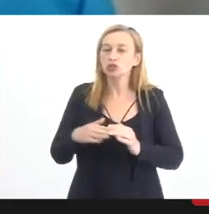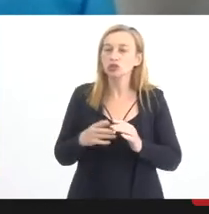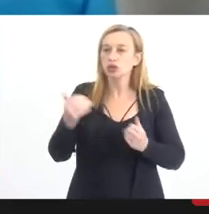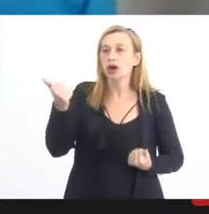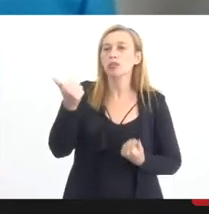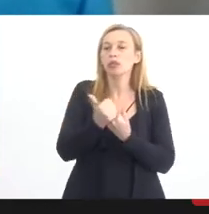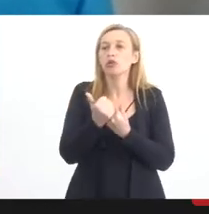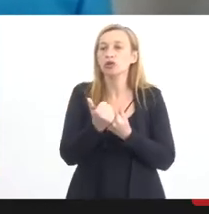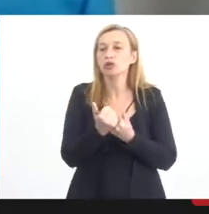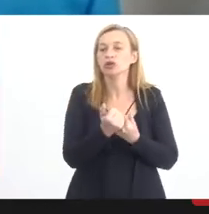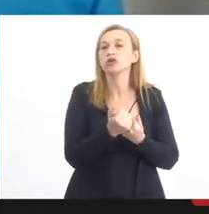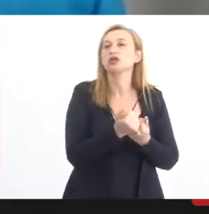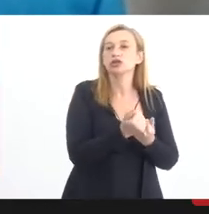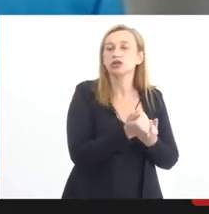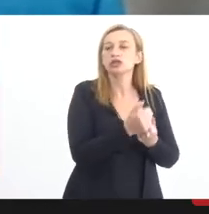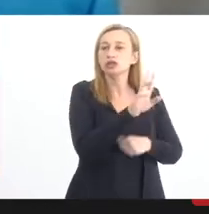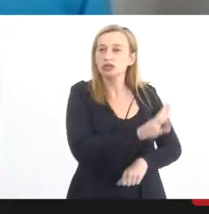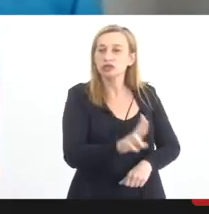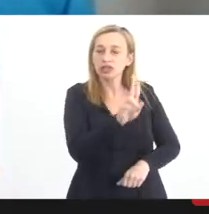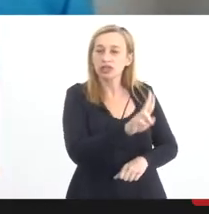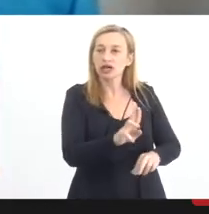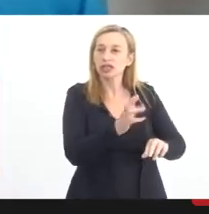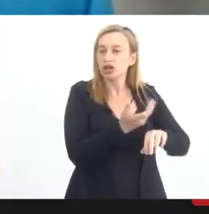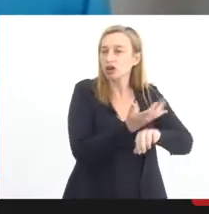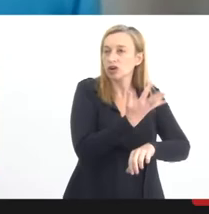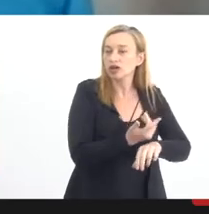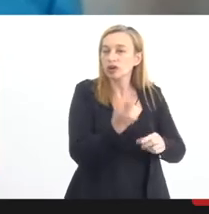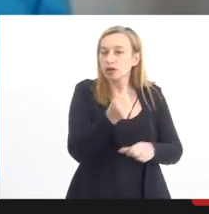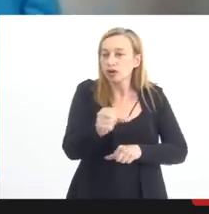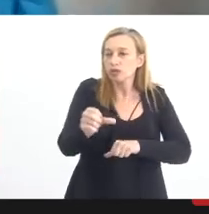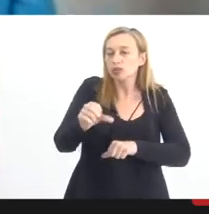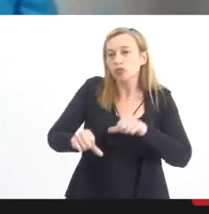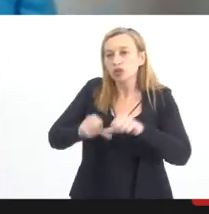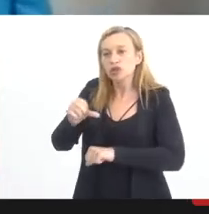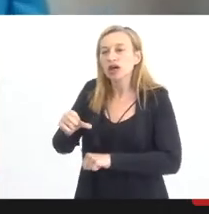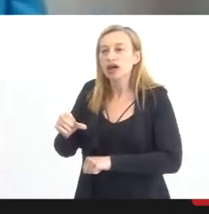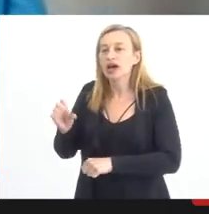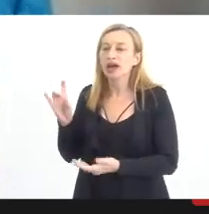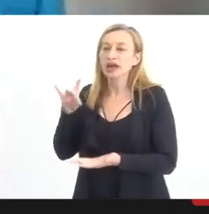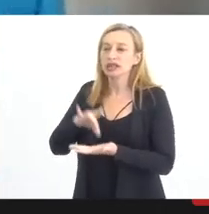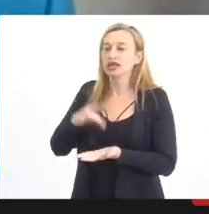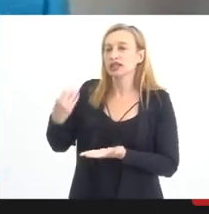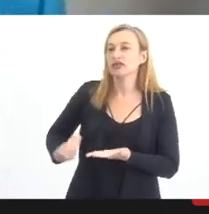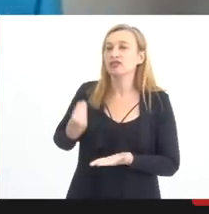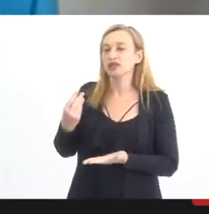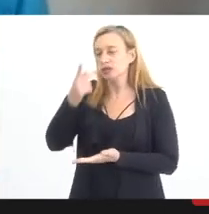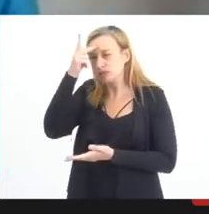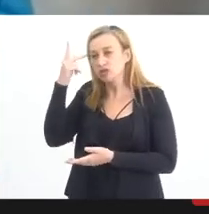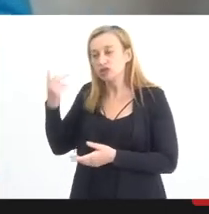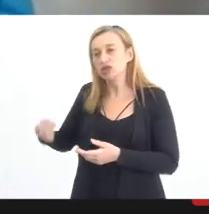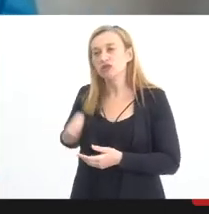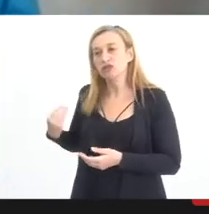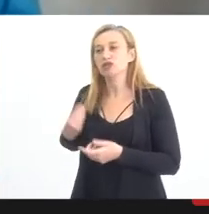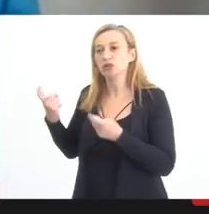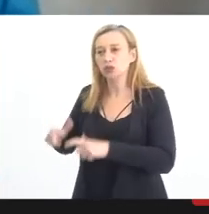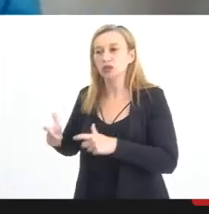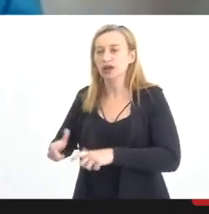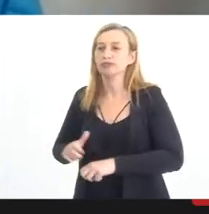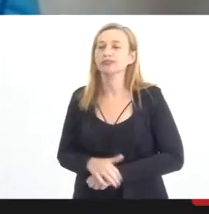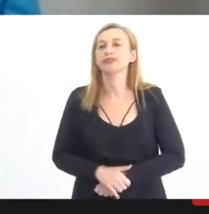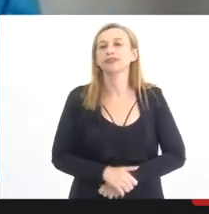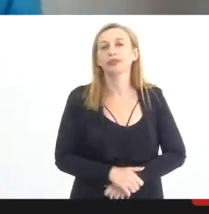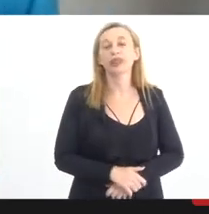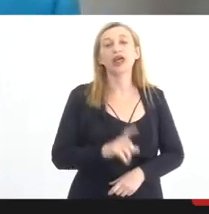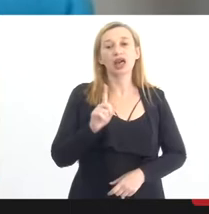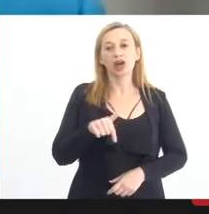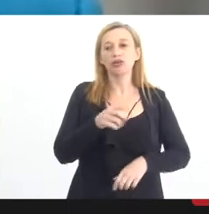da UERJ para modificar a realidade da vida do morador da Zona Oeste. Isso é